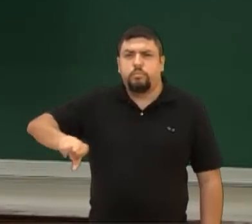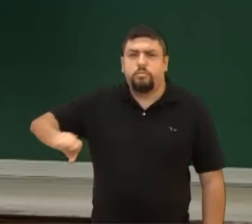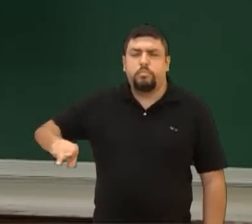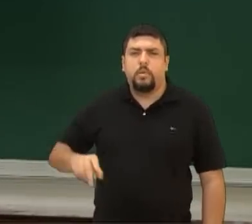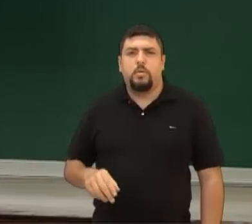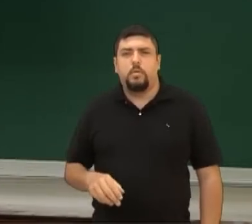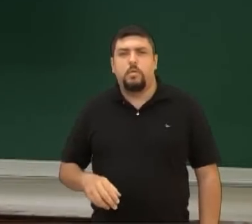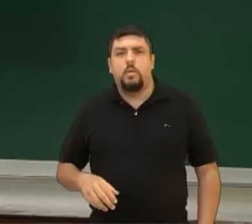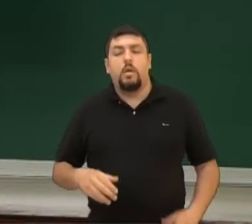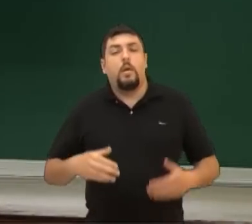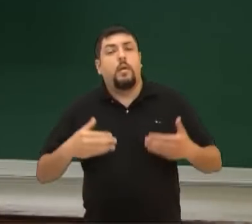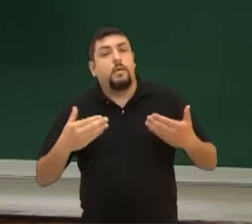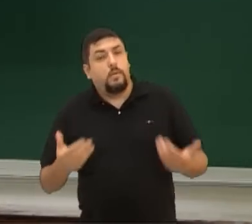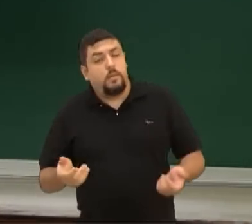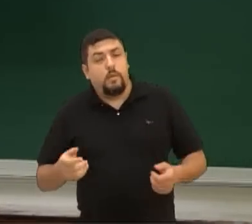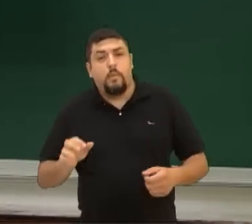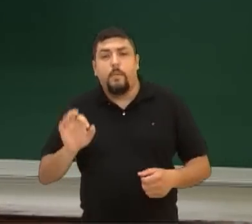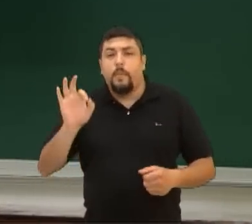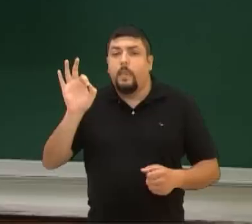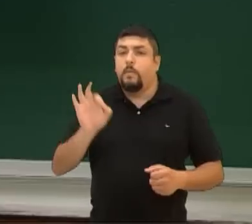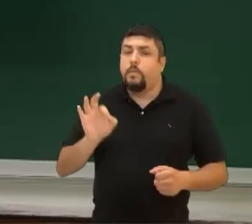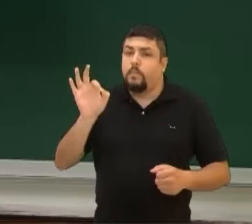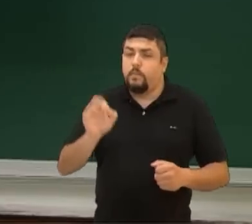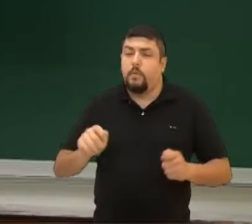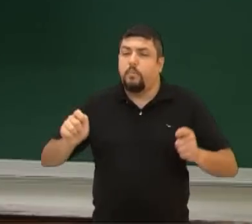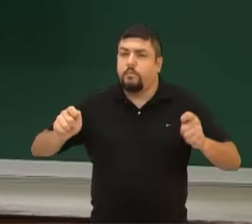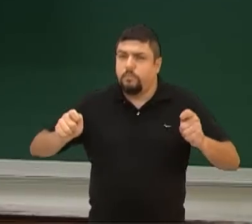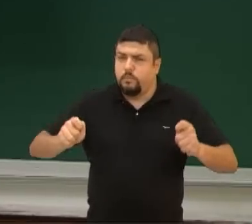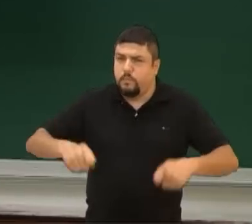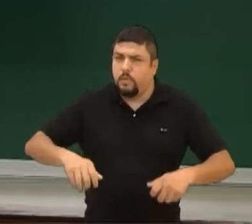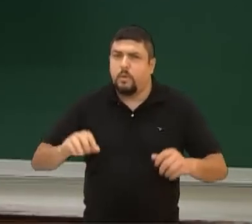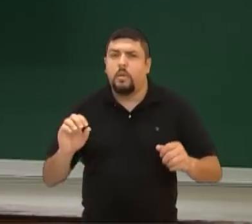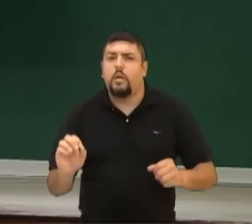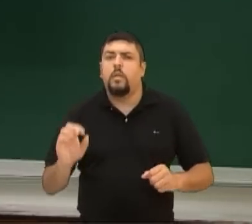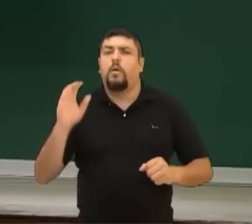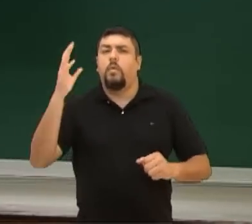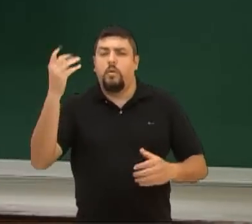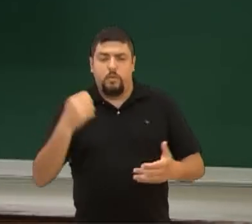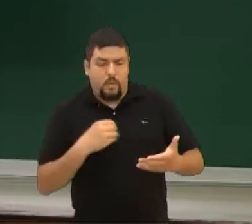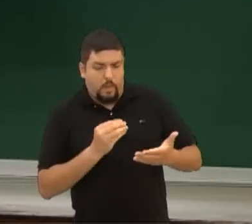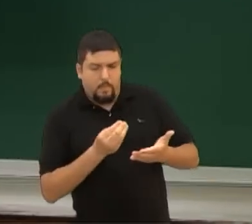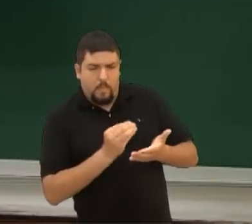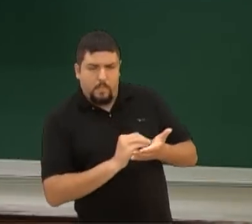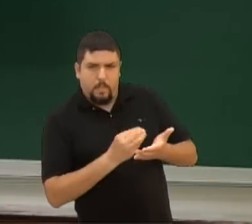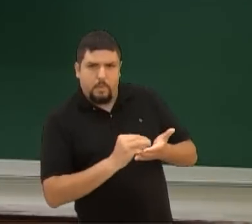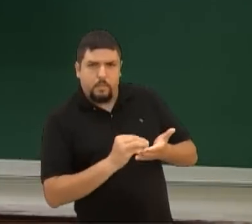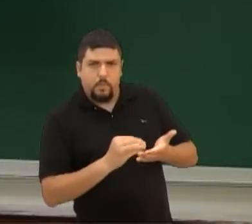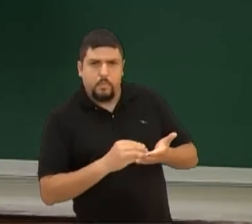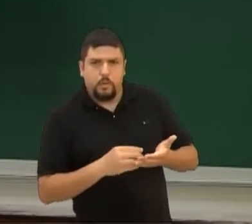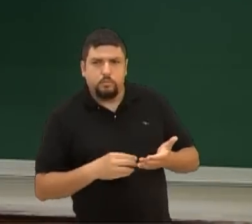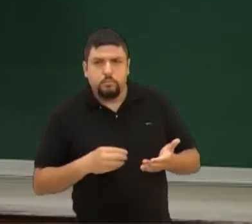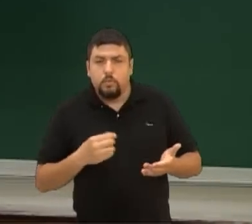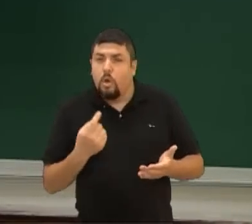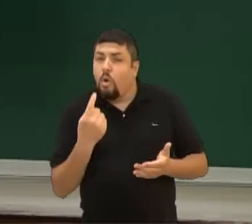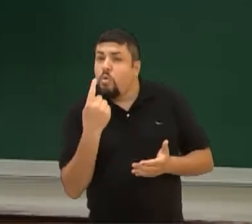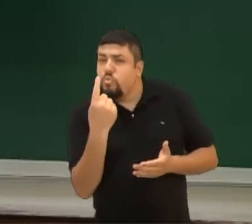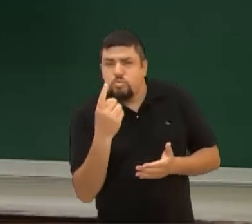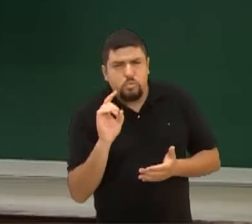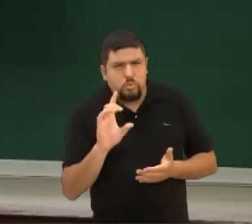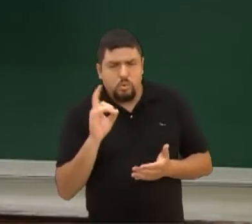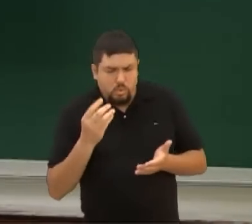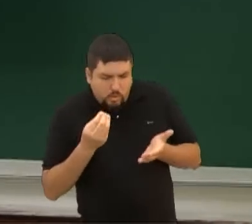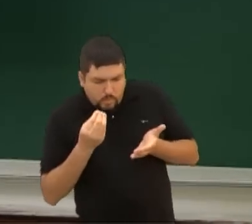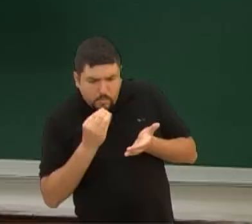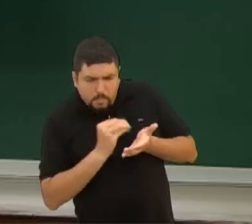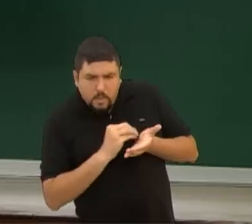a probabilidade da Pro aqui, Pro Márcia Diniz, jogar ali, né, fazer um jogo, uma